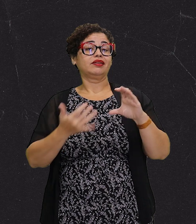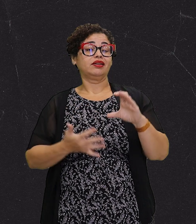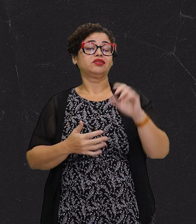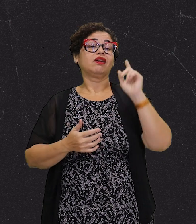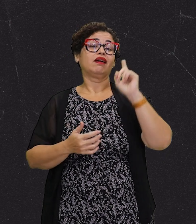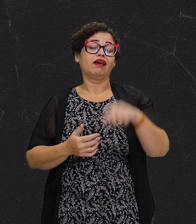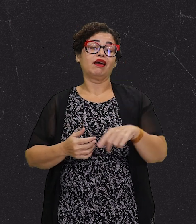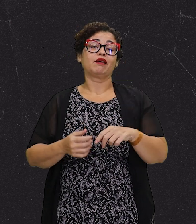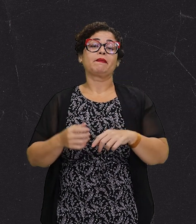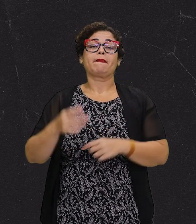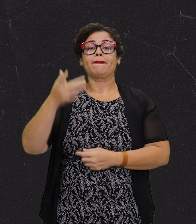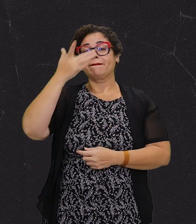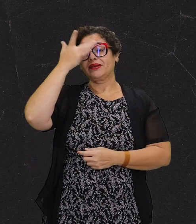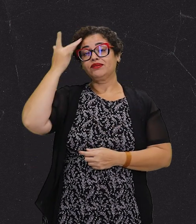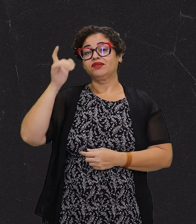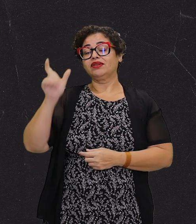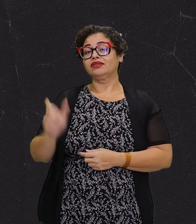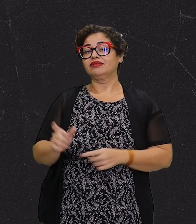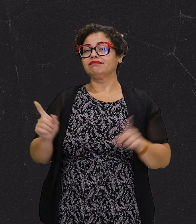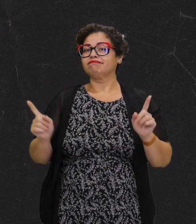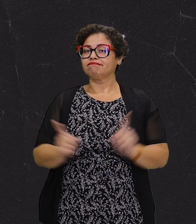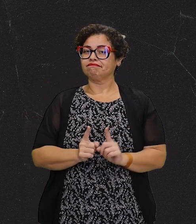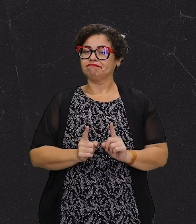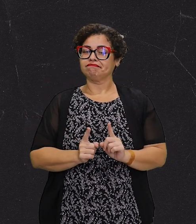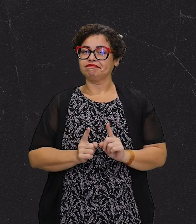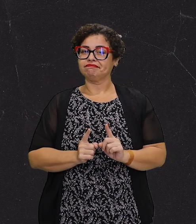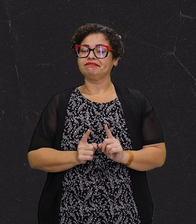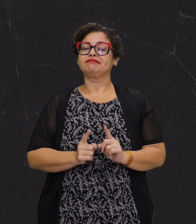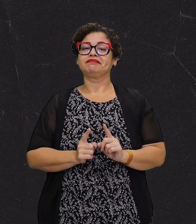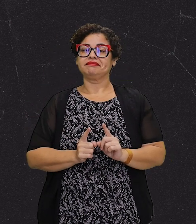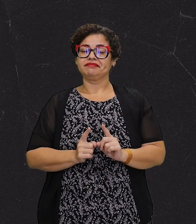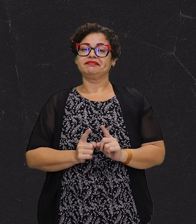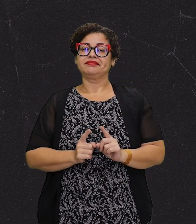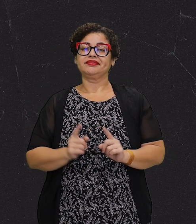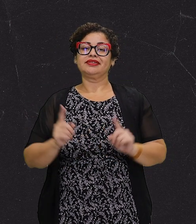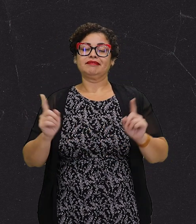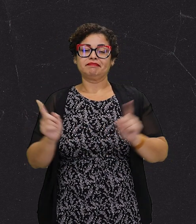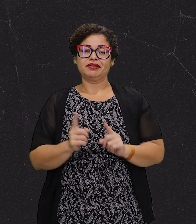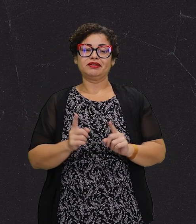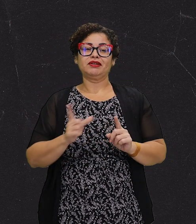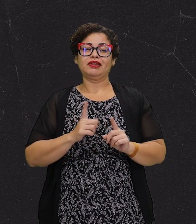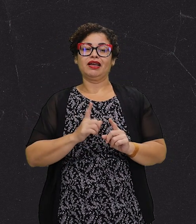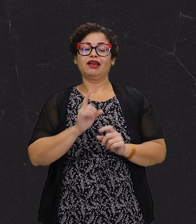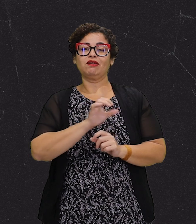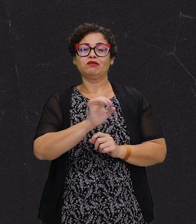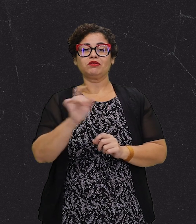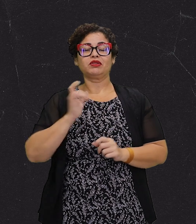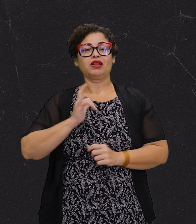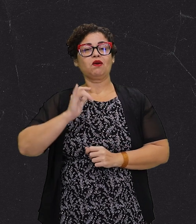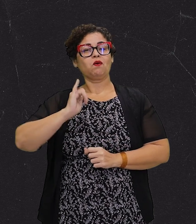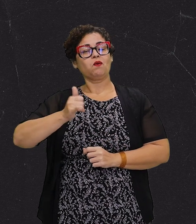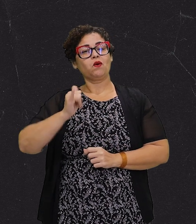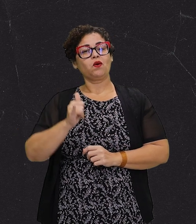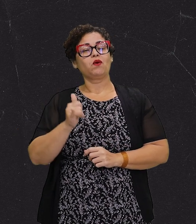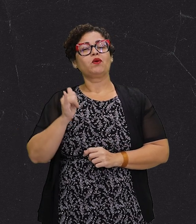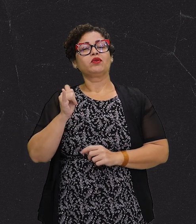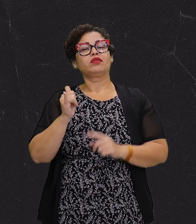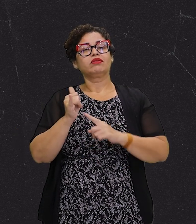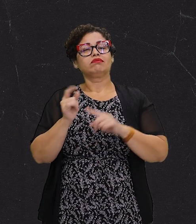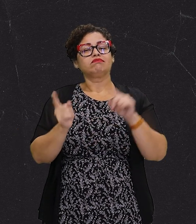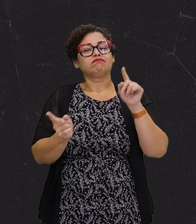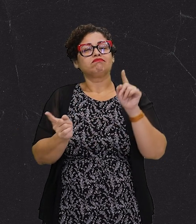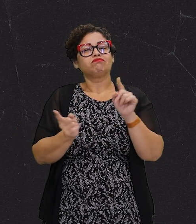é personagens limitados. Devido à sua extensão curta, os contos